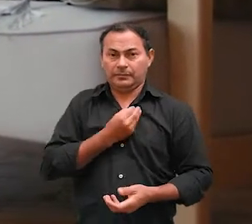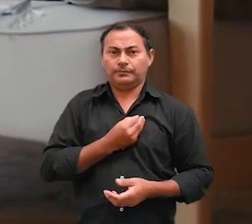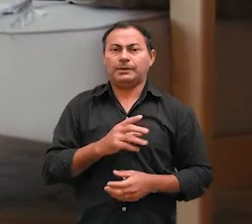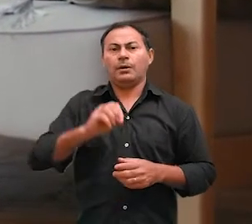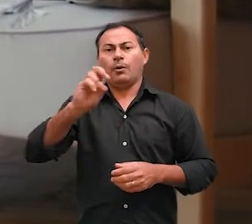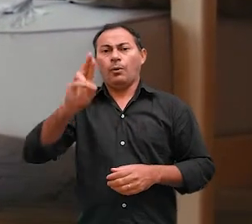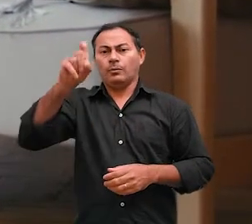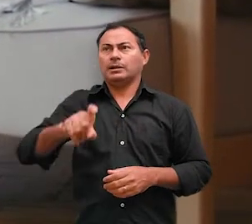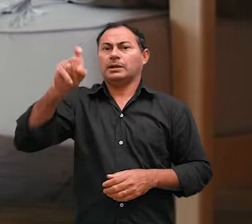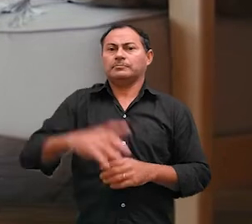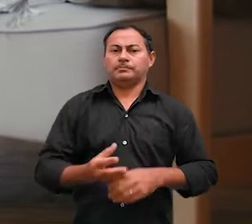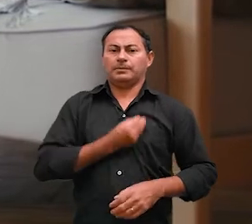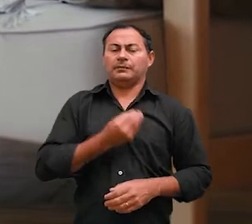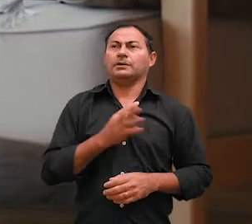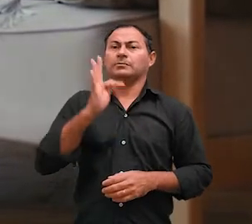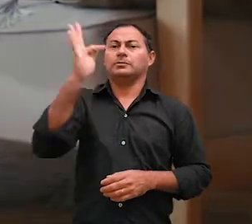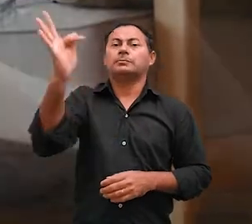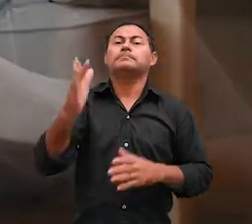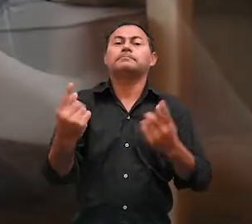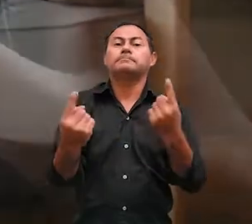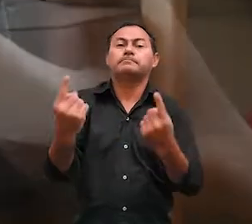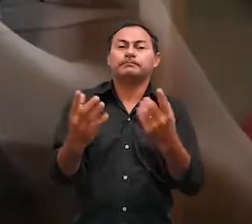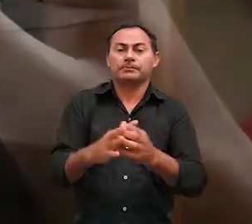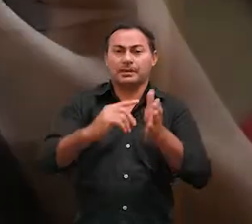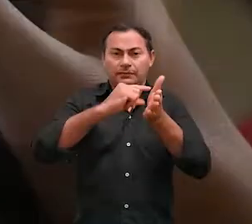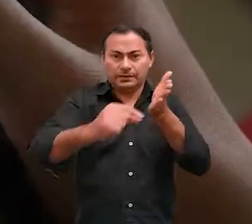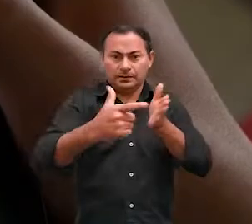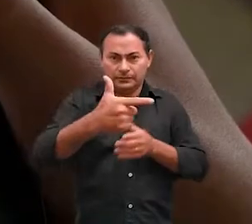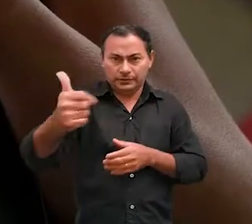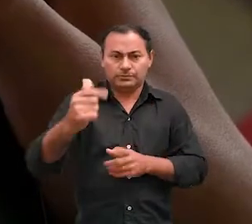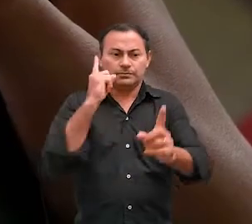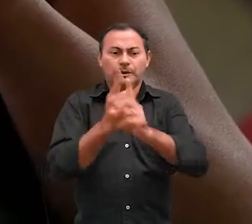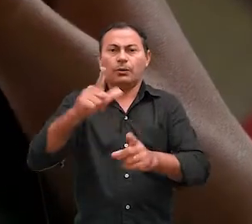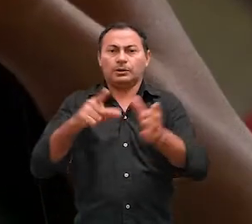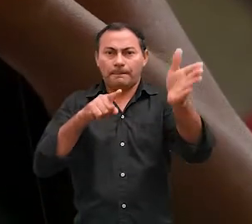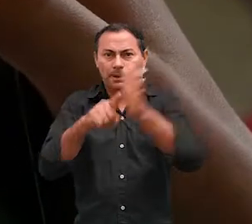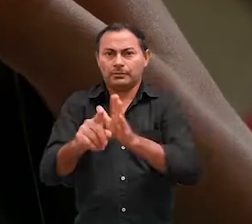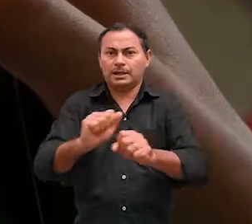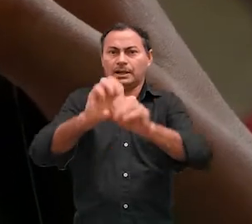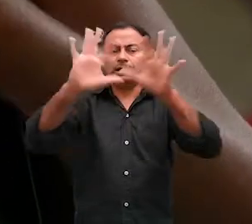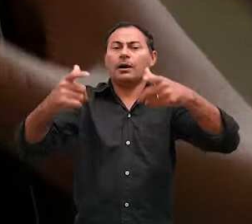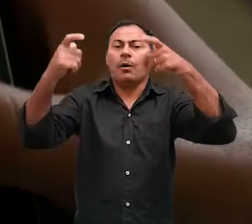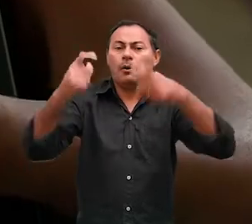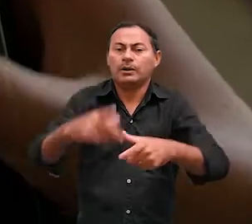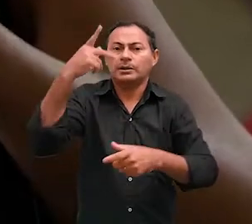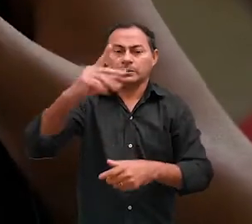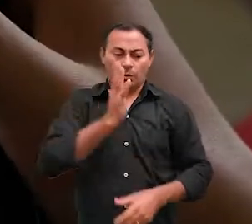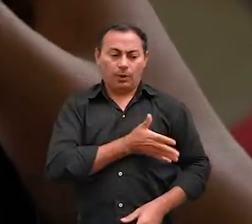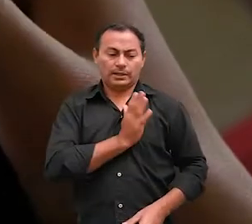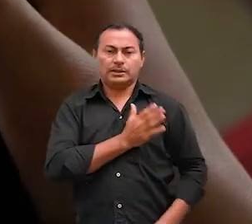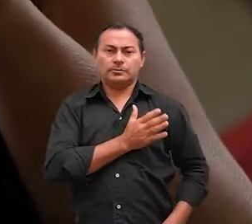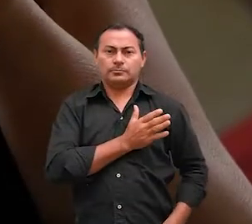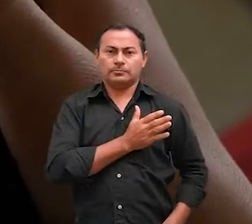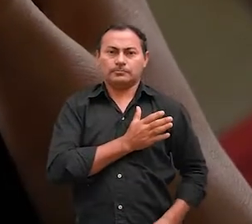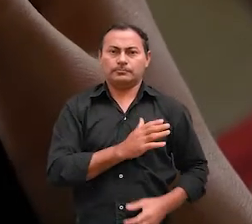vida ou será que está na vida por dia e Versículo 21 encontramos outra pergunta implícita Onde está